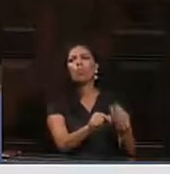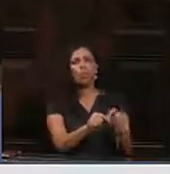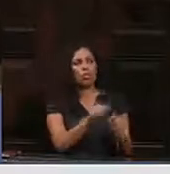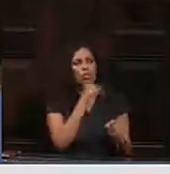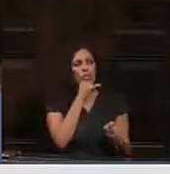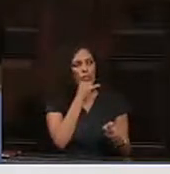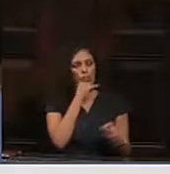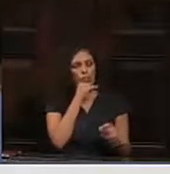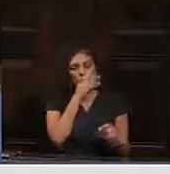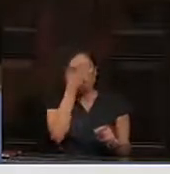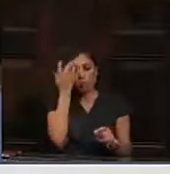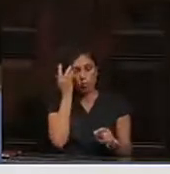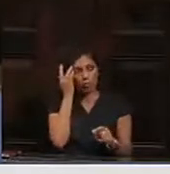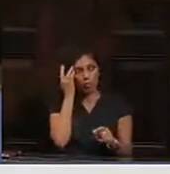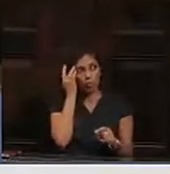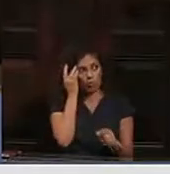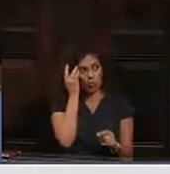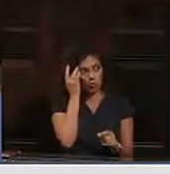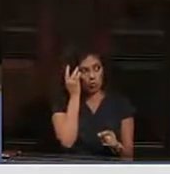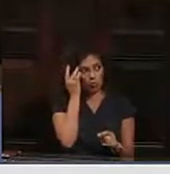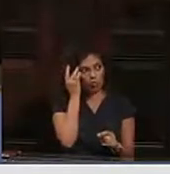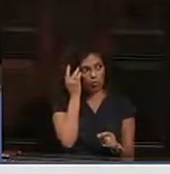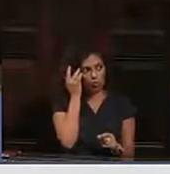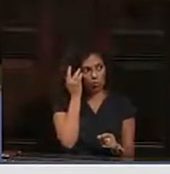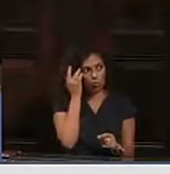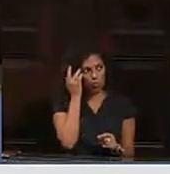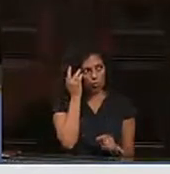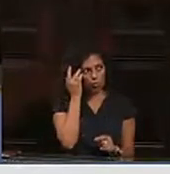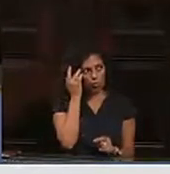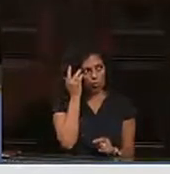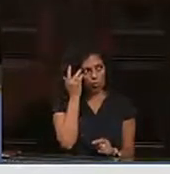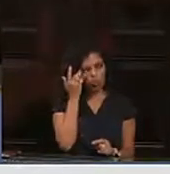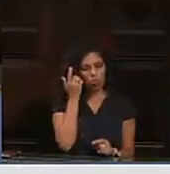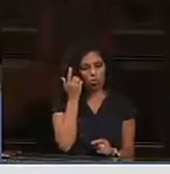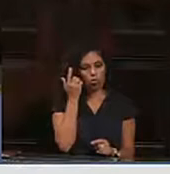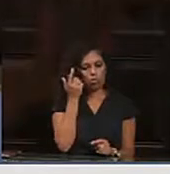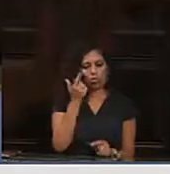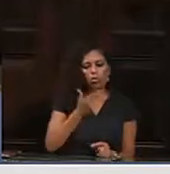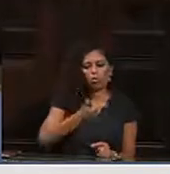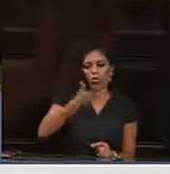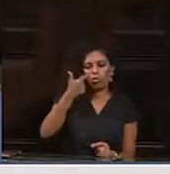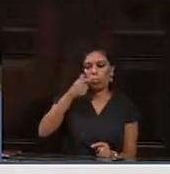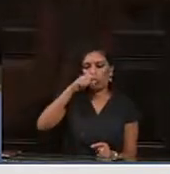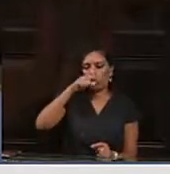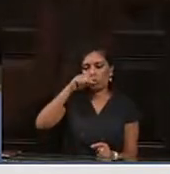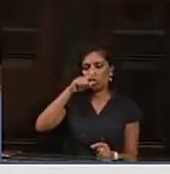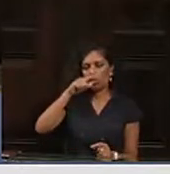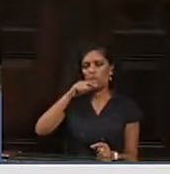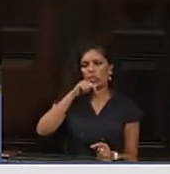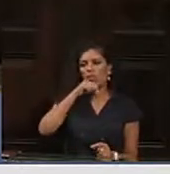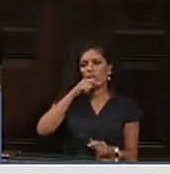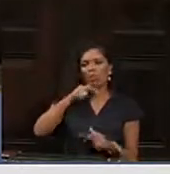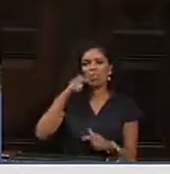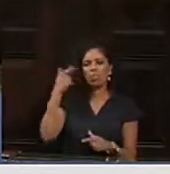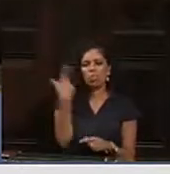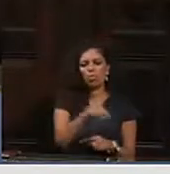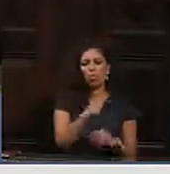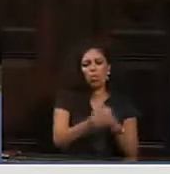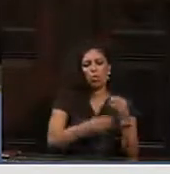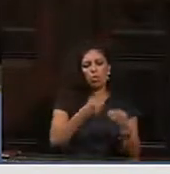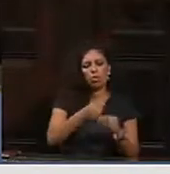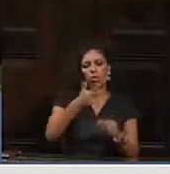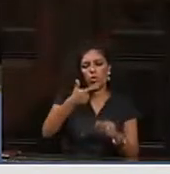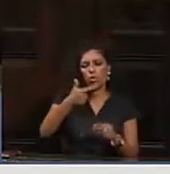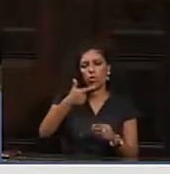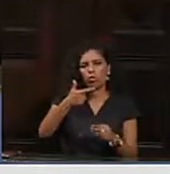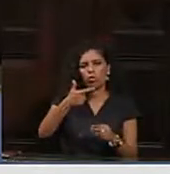mais de 300 quilômetros, ele coloca na escala 12 por 24, 12 por 48. Não tem como o cara ir trabalhar. Não dá para o cara ir trabalhar. Aí o policial militar tem que